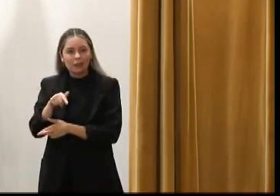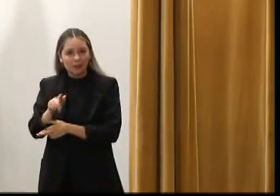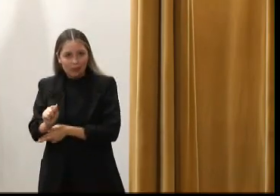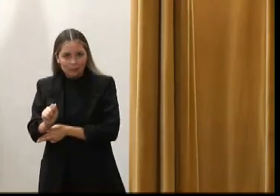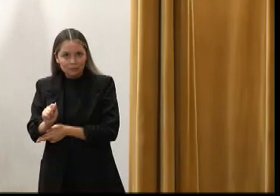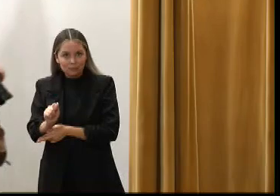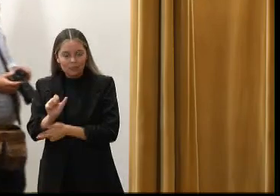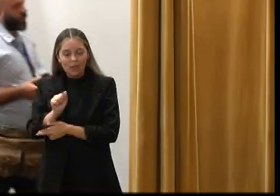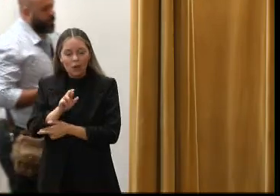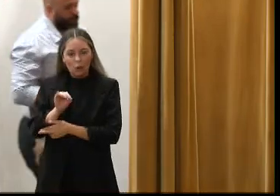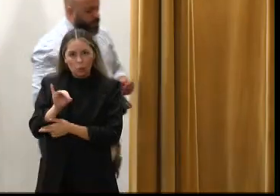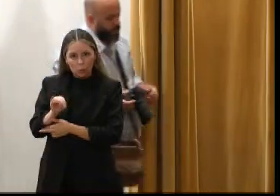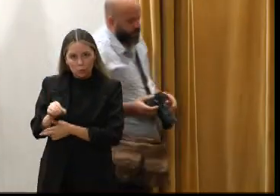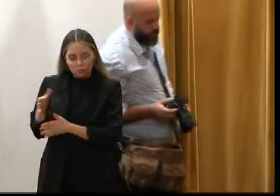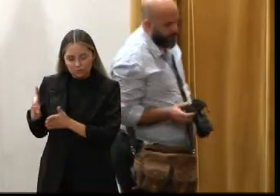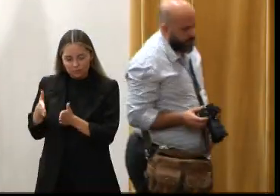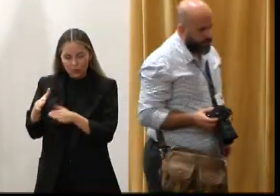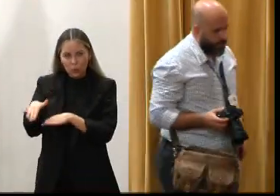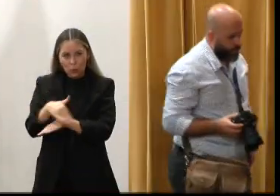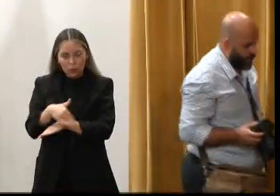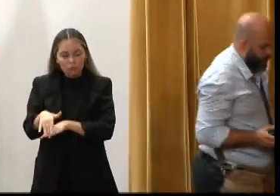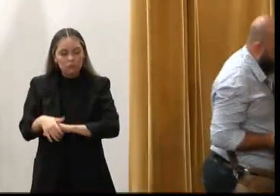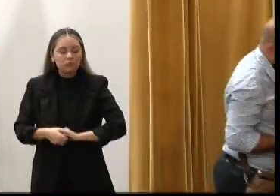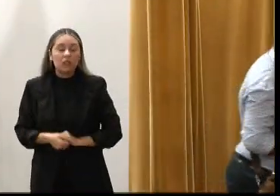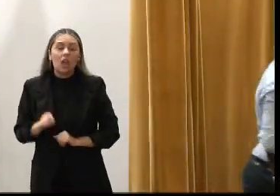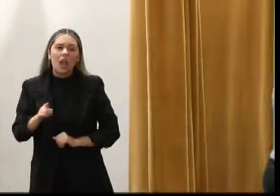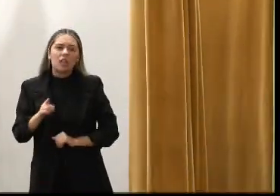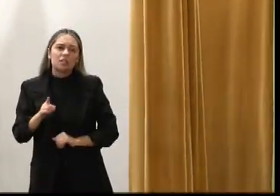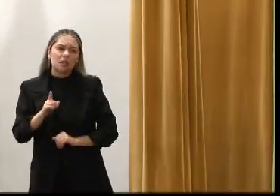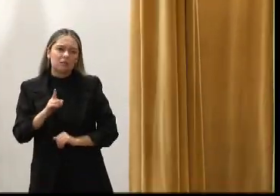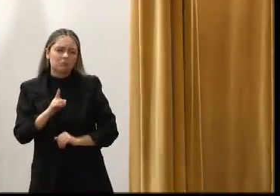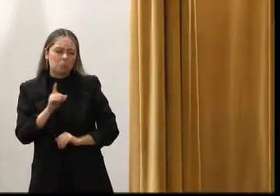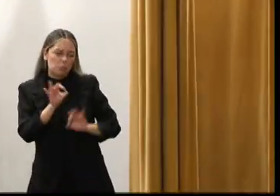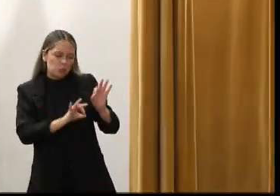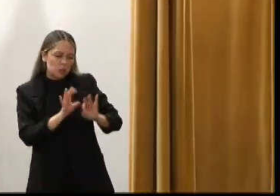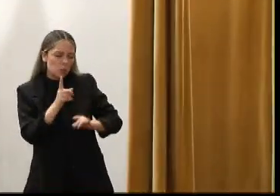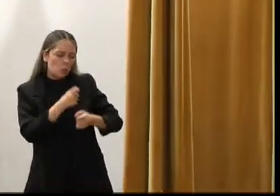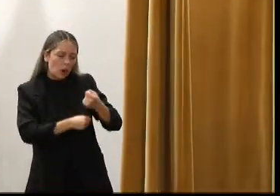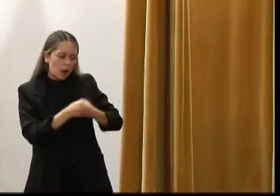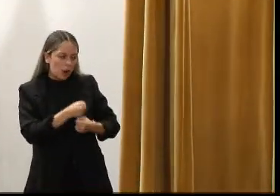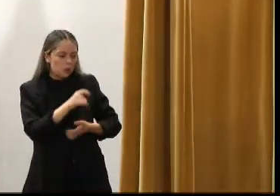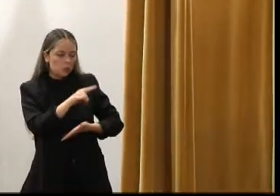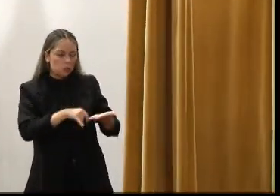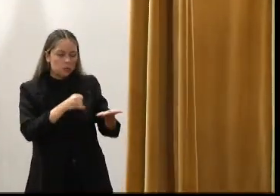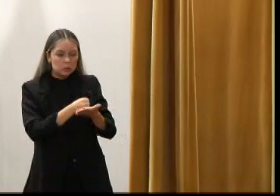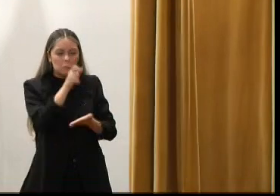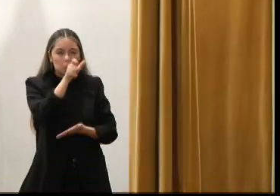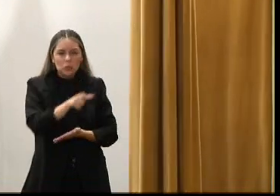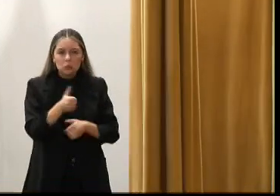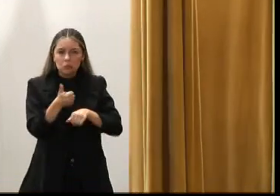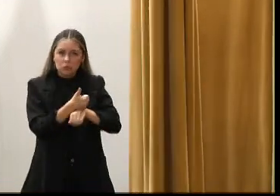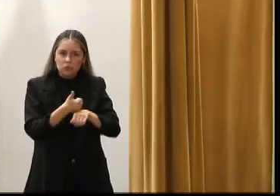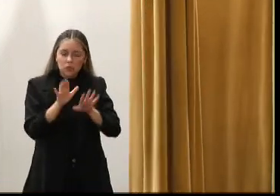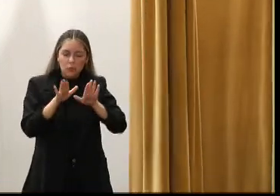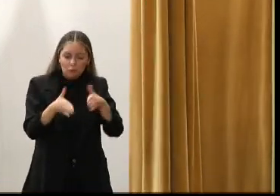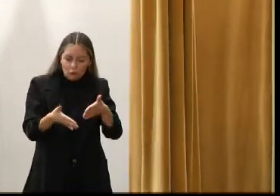Isso é uma governança que já vem há mais de um ano, contratamos uma pessoa específica para cuidar disso lá no meio